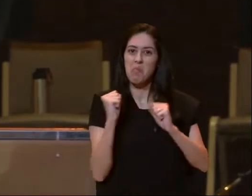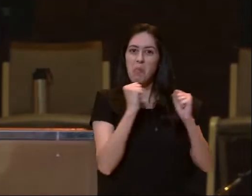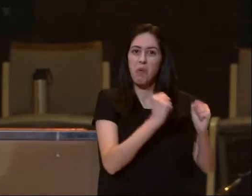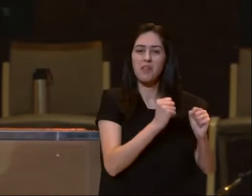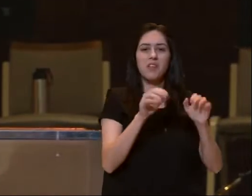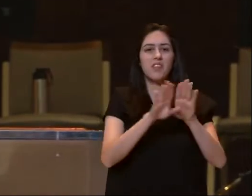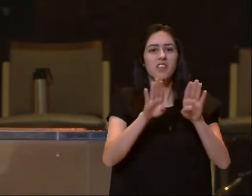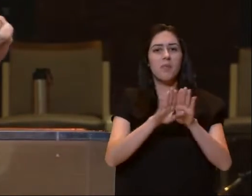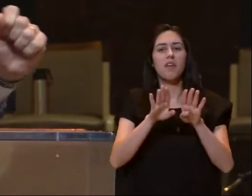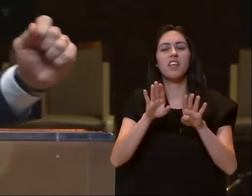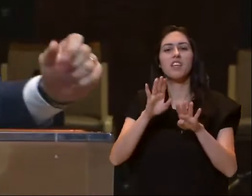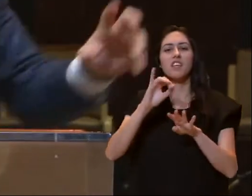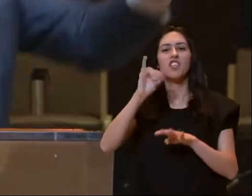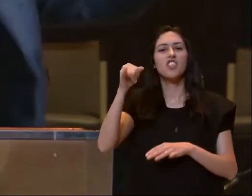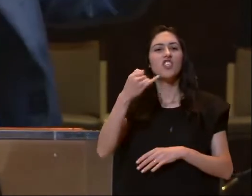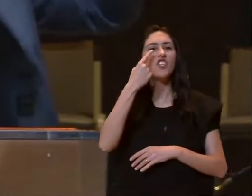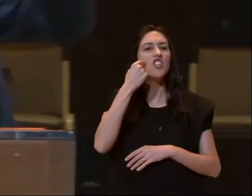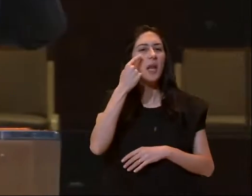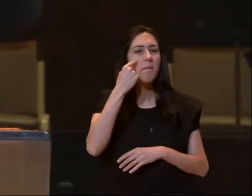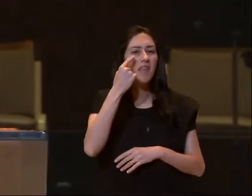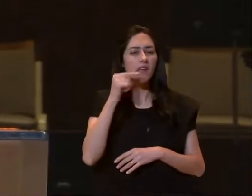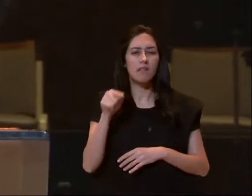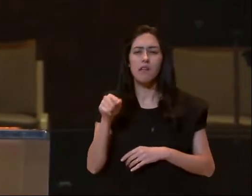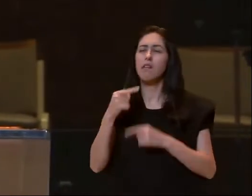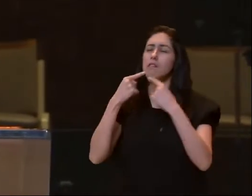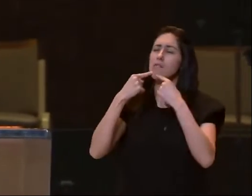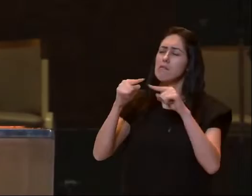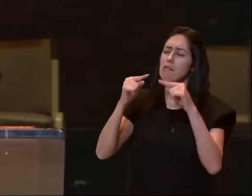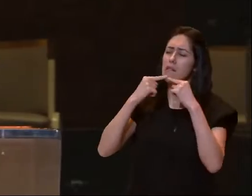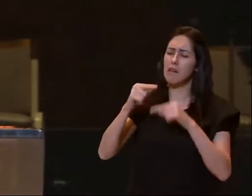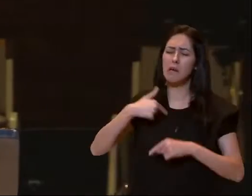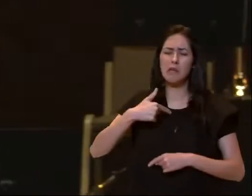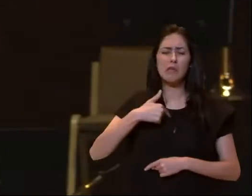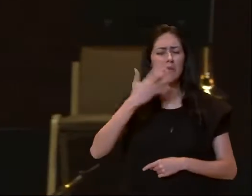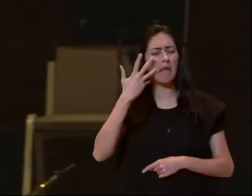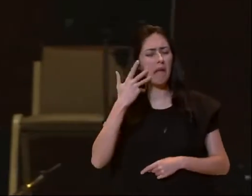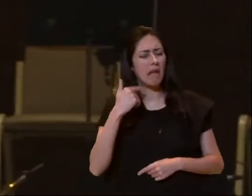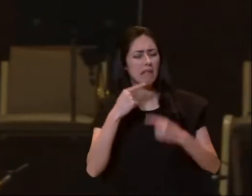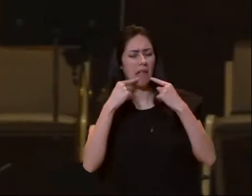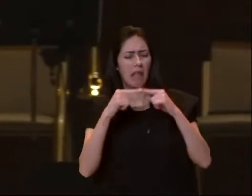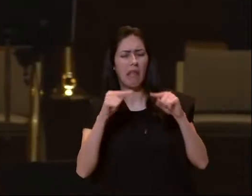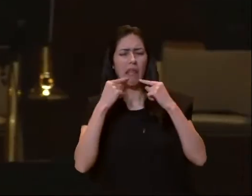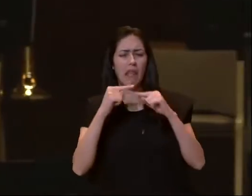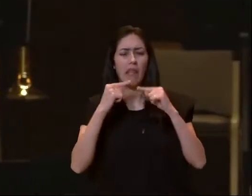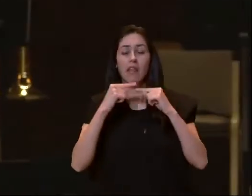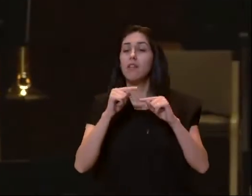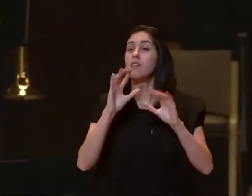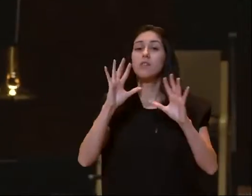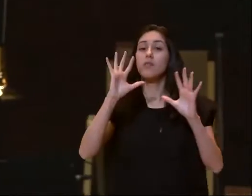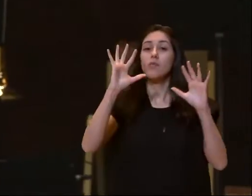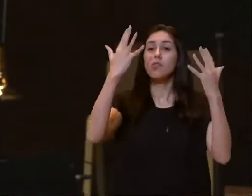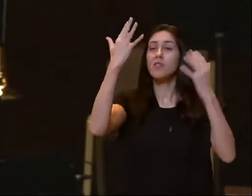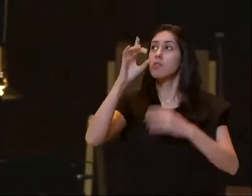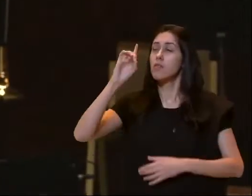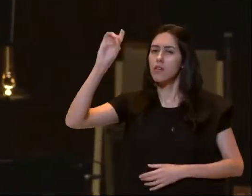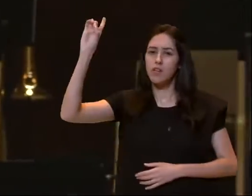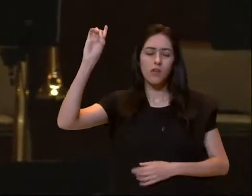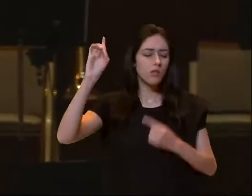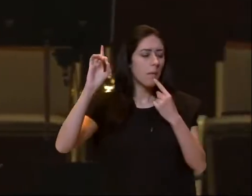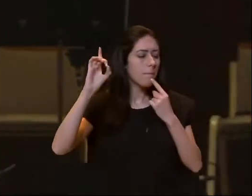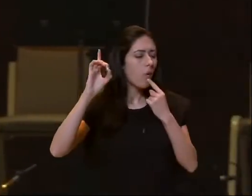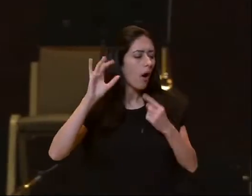está reclamando, eu sou uma criança, eu não sei o que dizer, e a Bíblia diz que Deus toca a sua